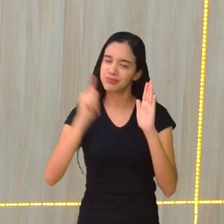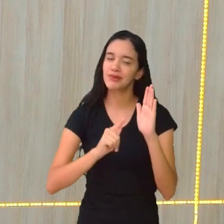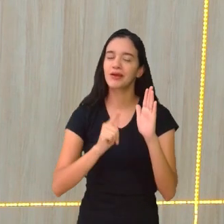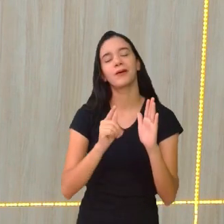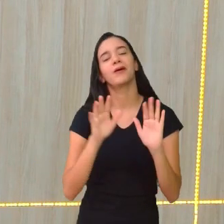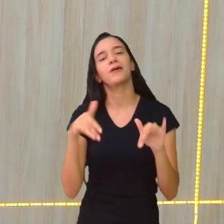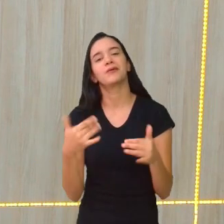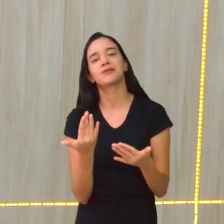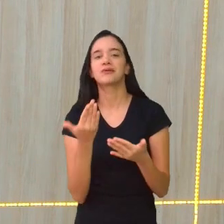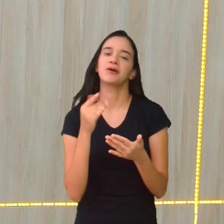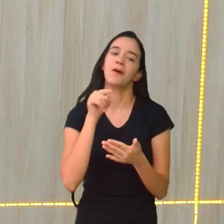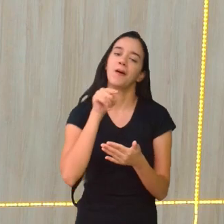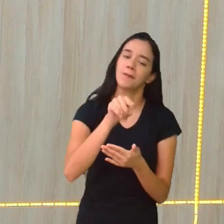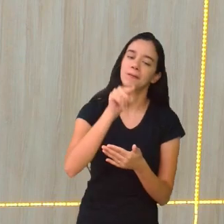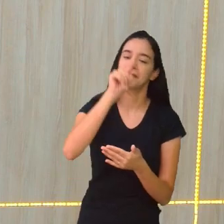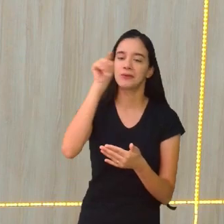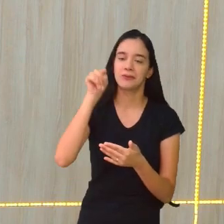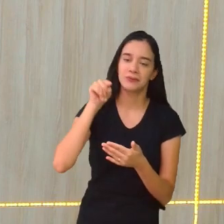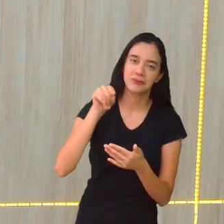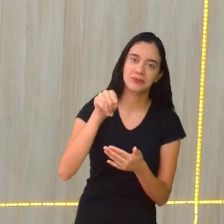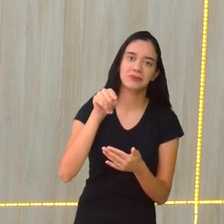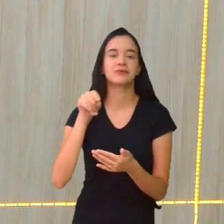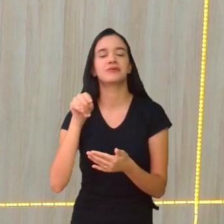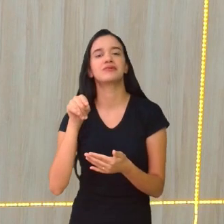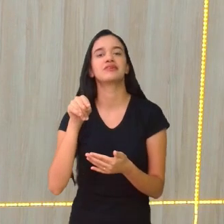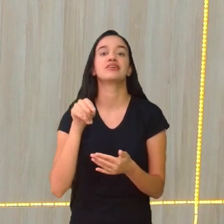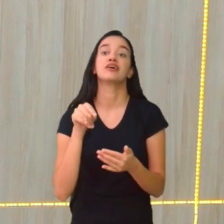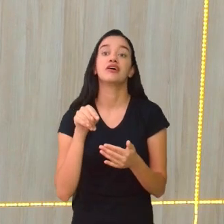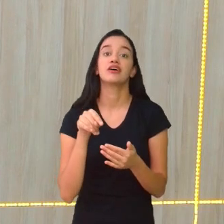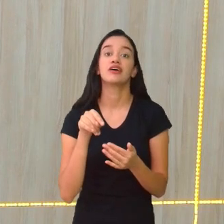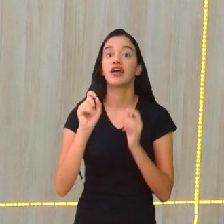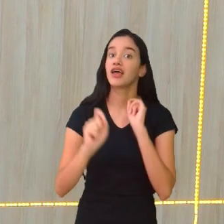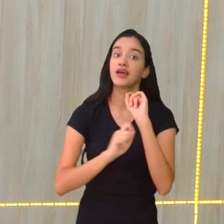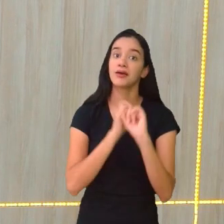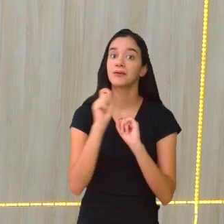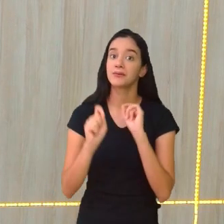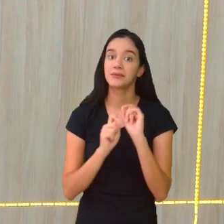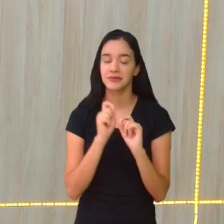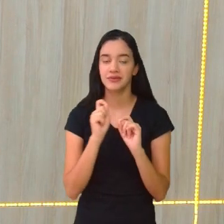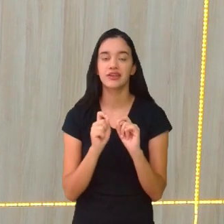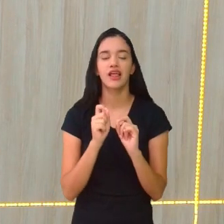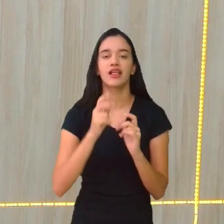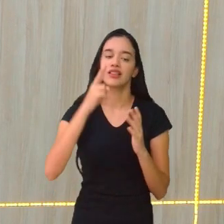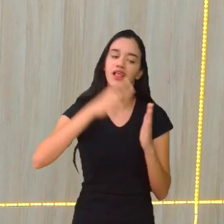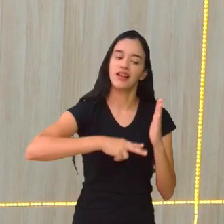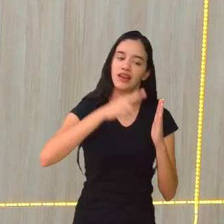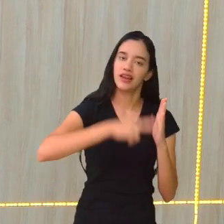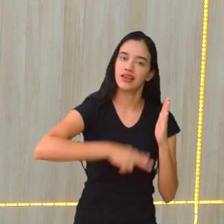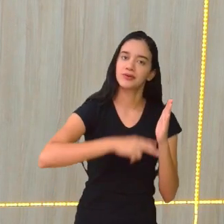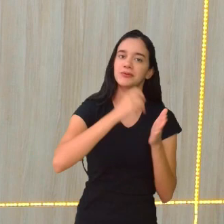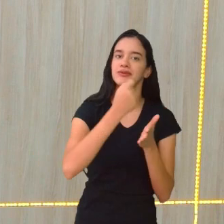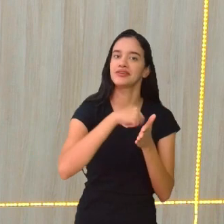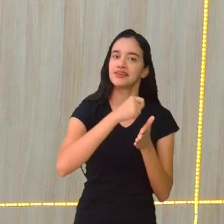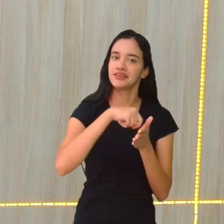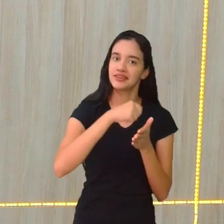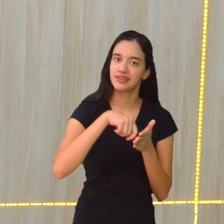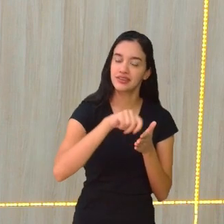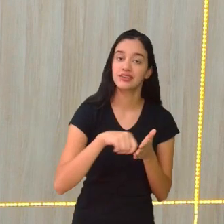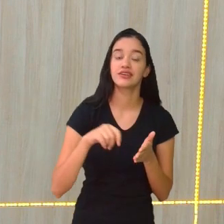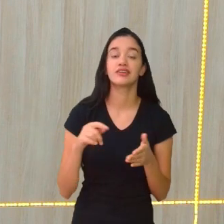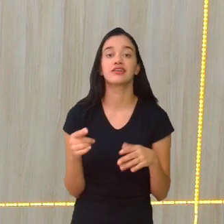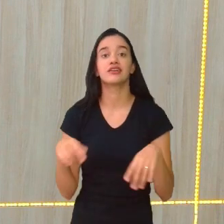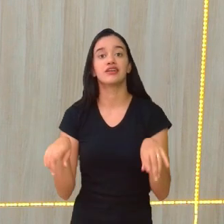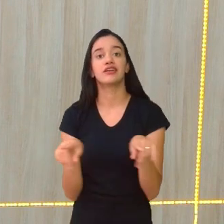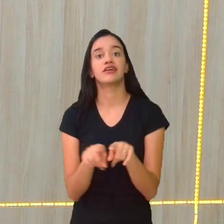Pois é, a pontuação, a acentuação faz parte, não é, da leitura, da escrita, não é?